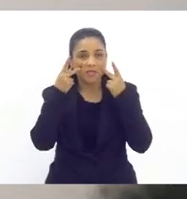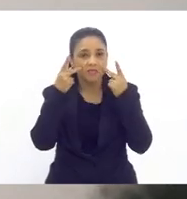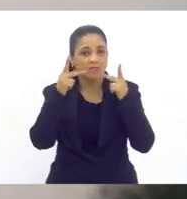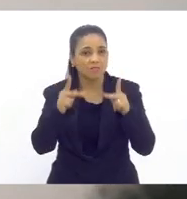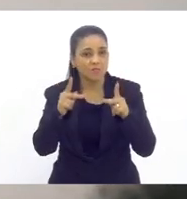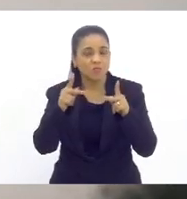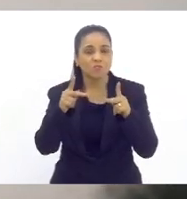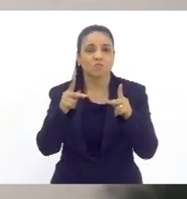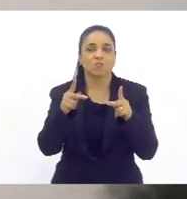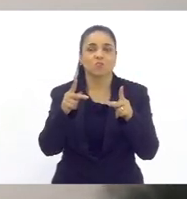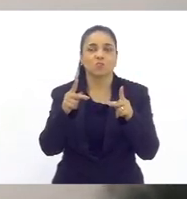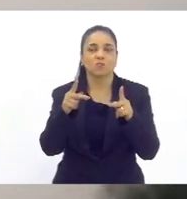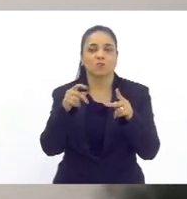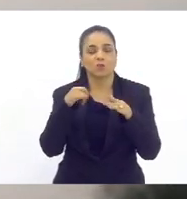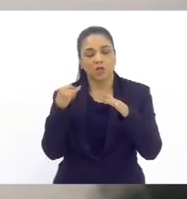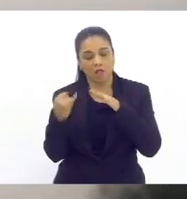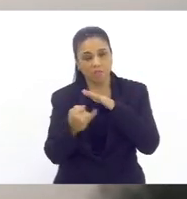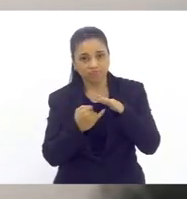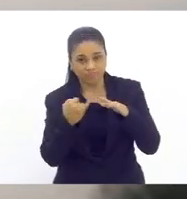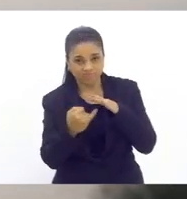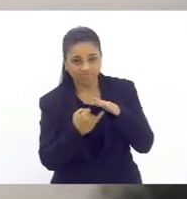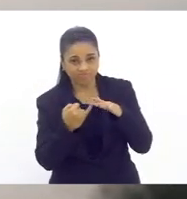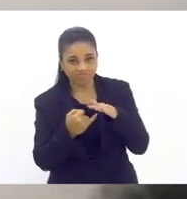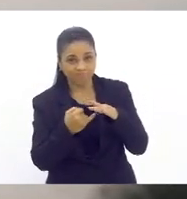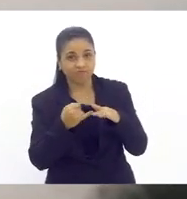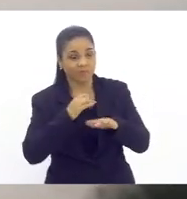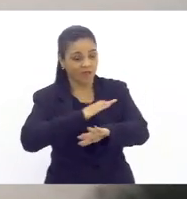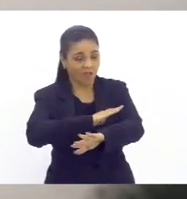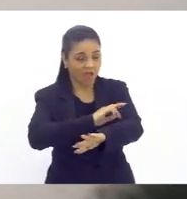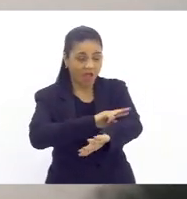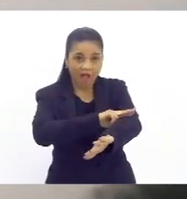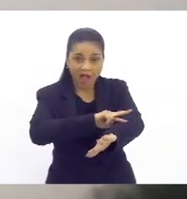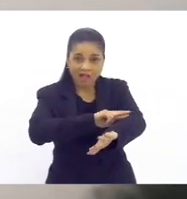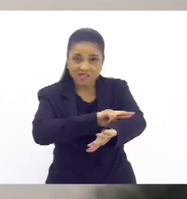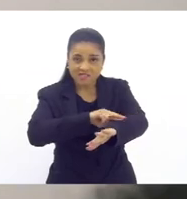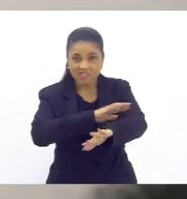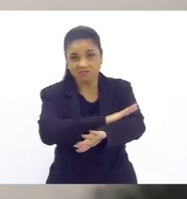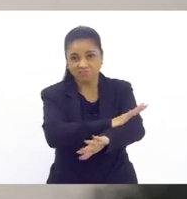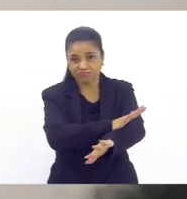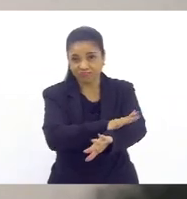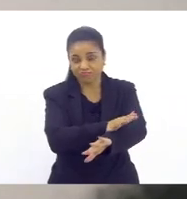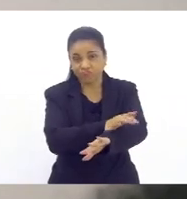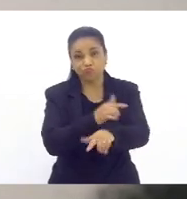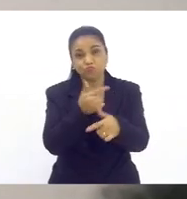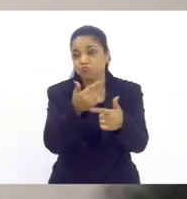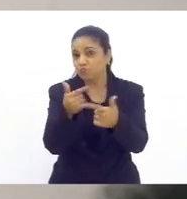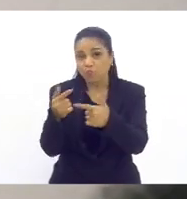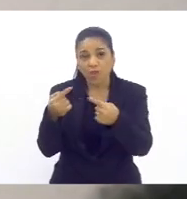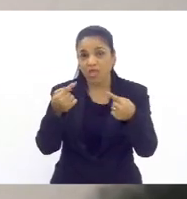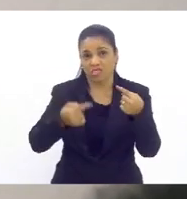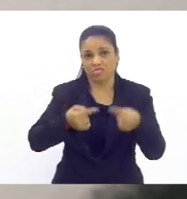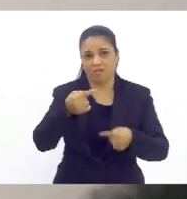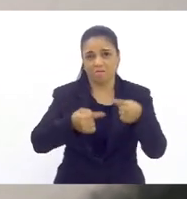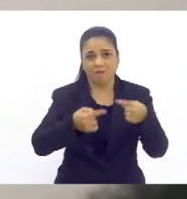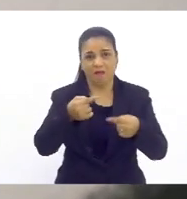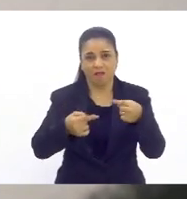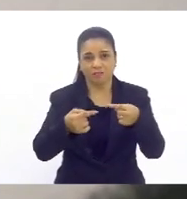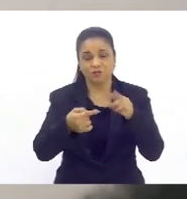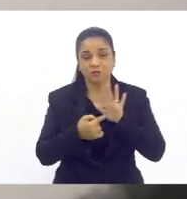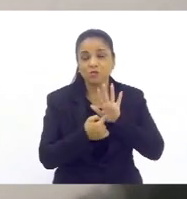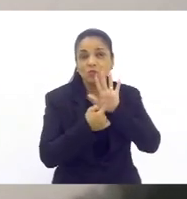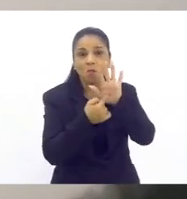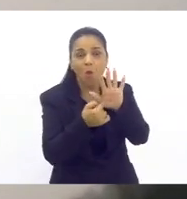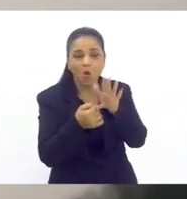de uma pessoa que integra numa instituição que é racista que a gente não tem um debate que traga esse indicador